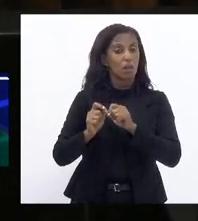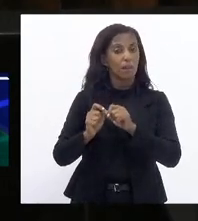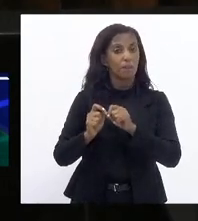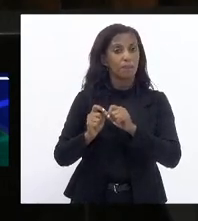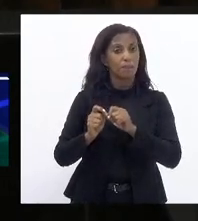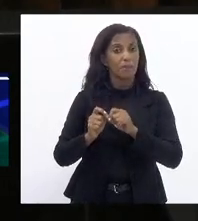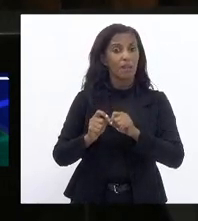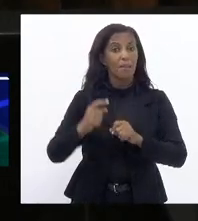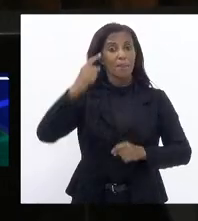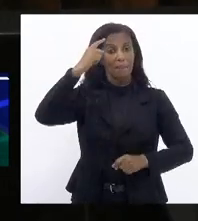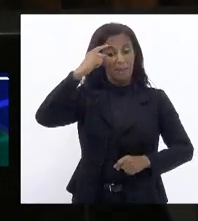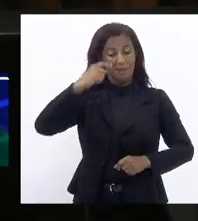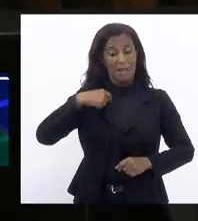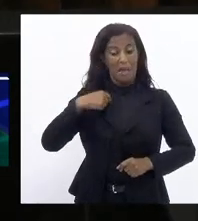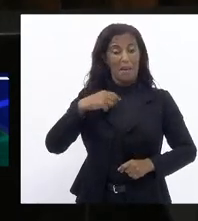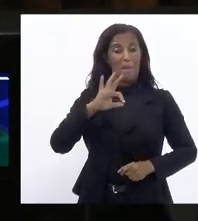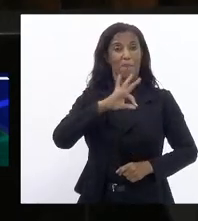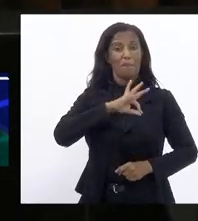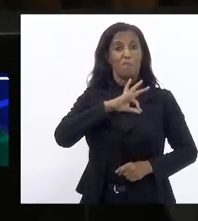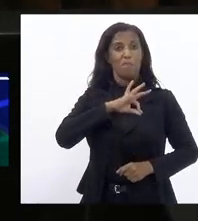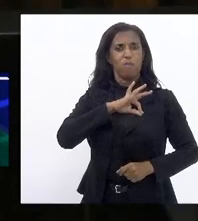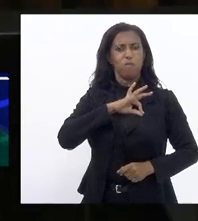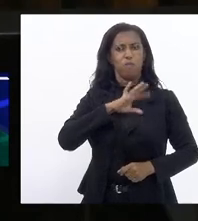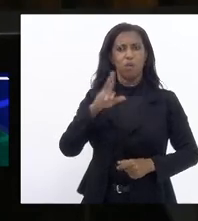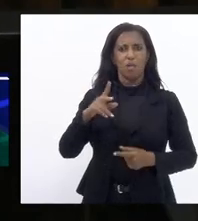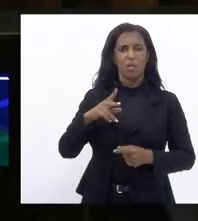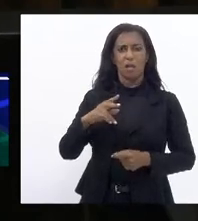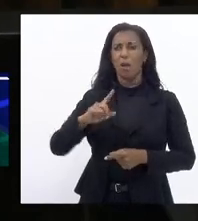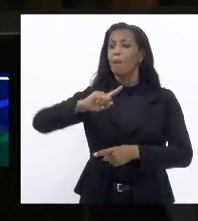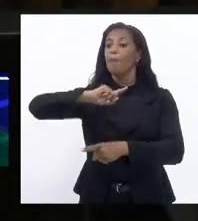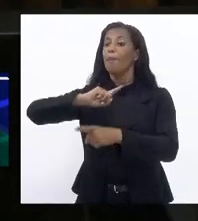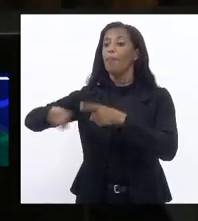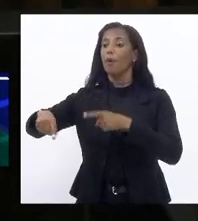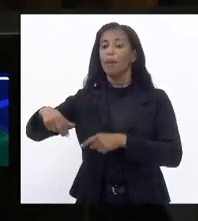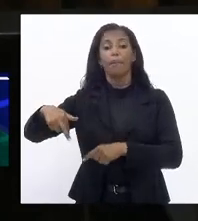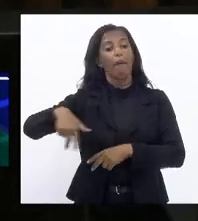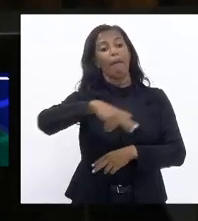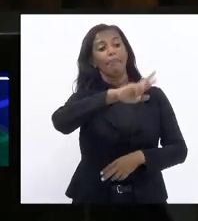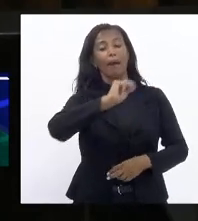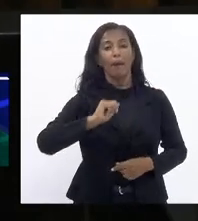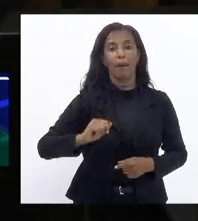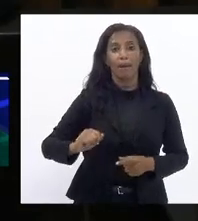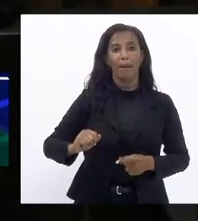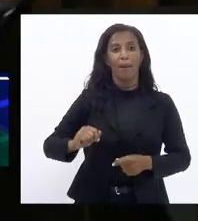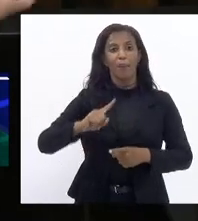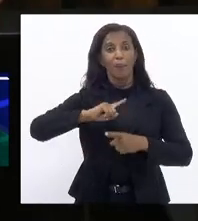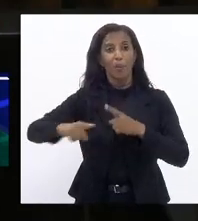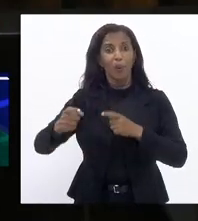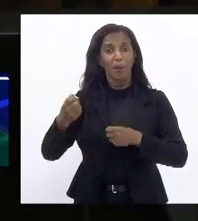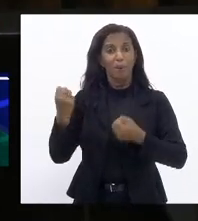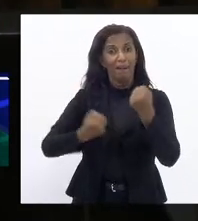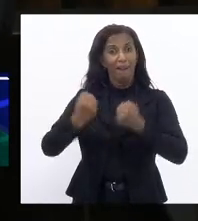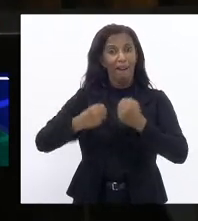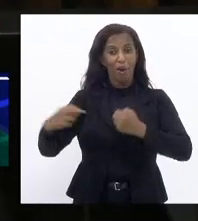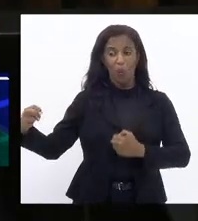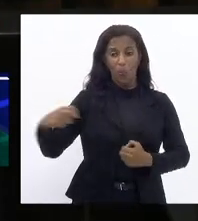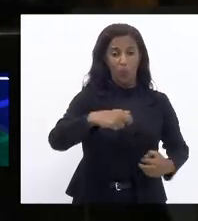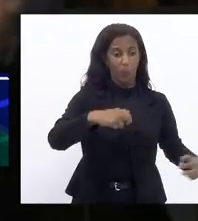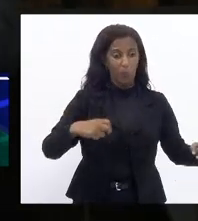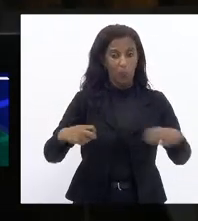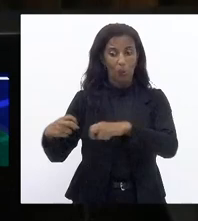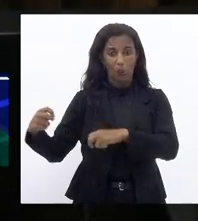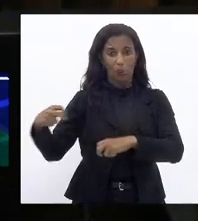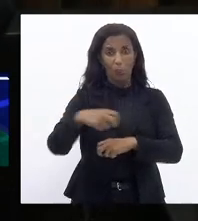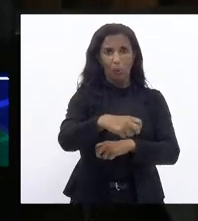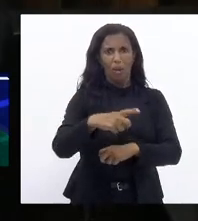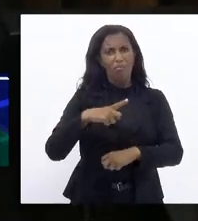autoridade policial, impede pessoas de circular, impede veículos de circular, é um logradouro público, tem ruas,